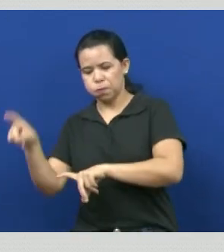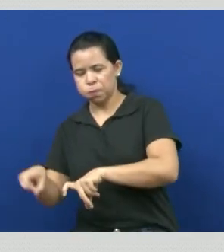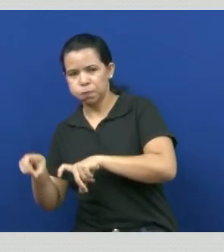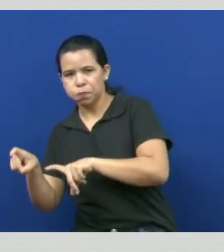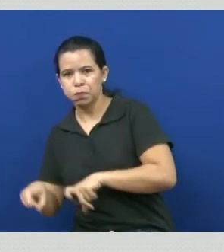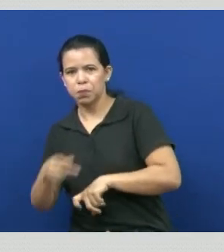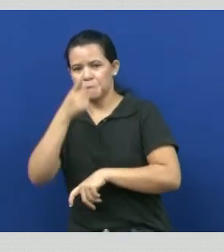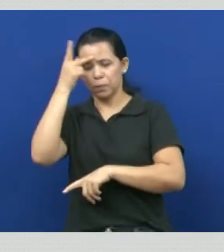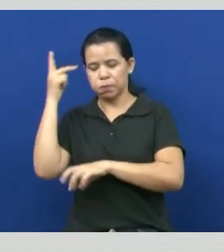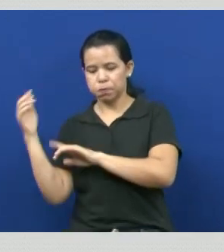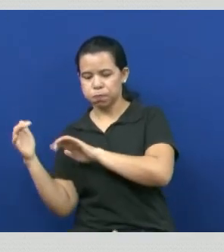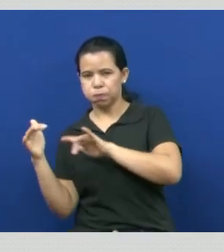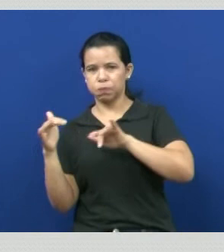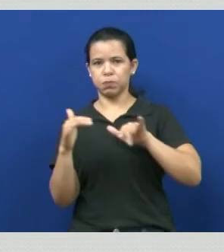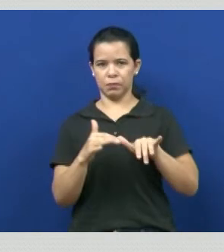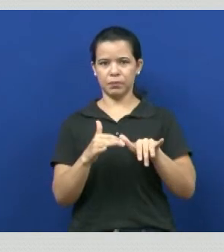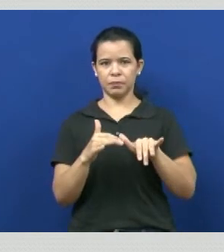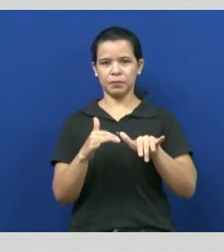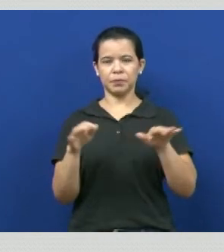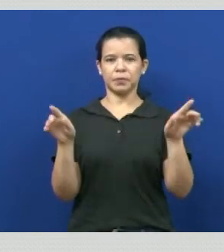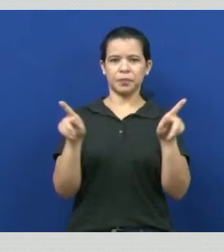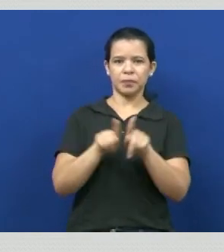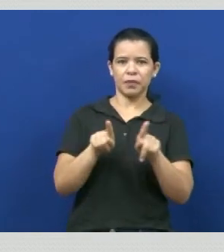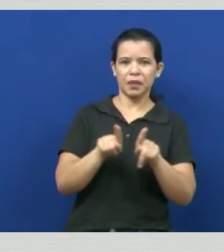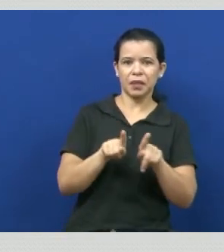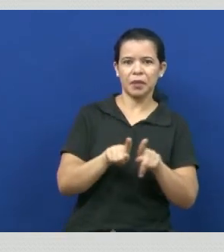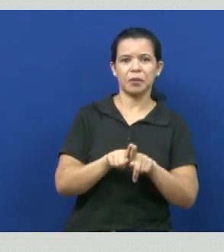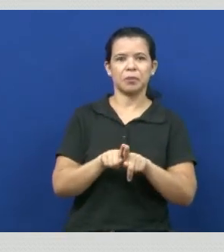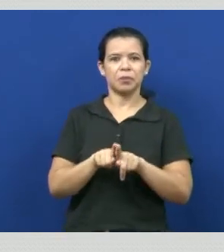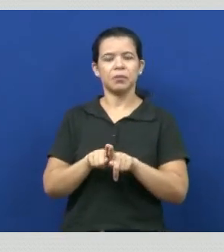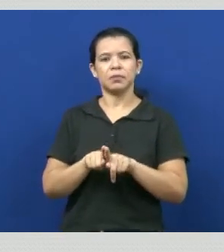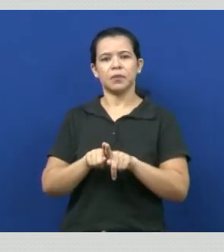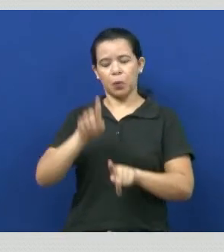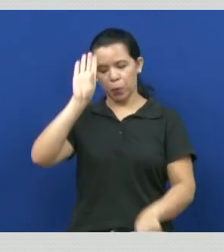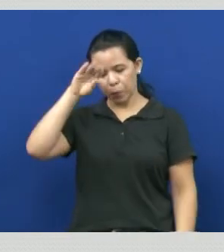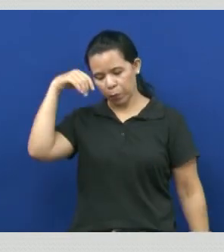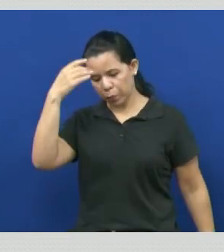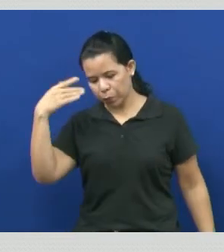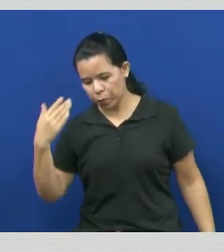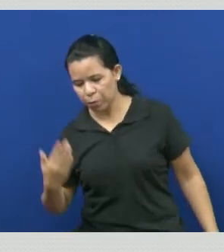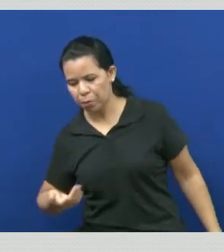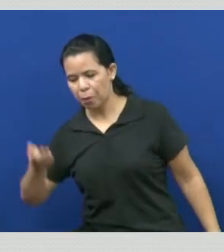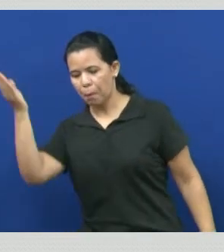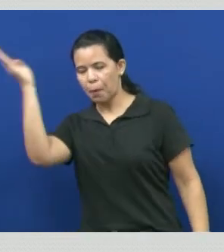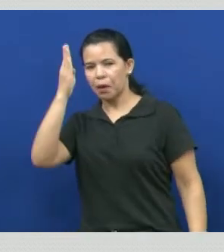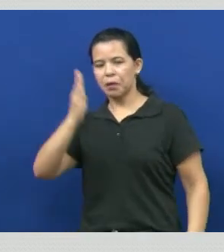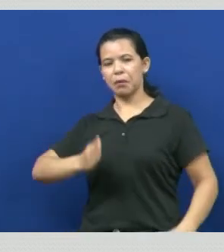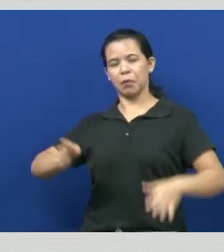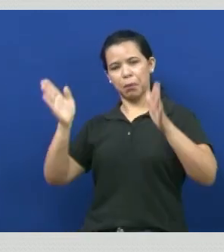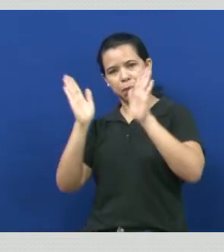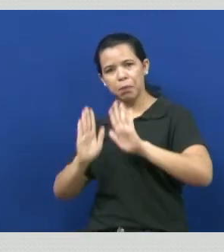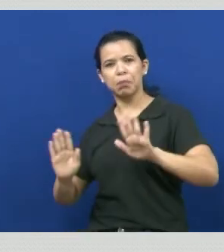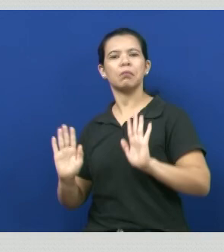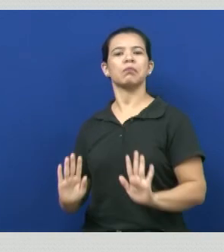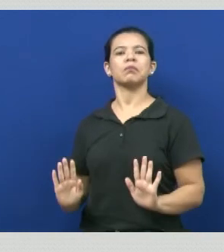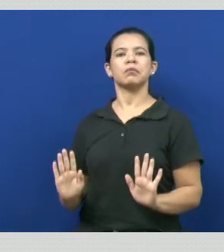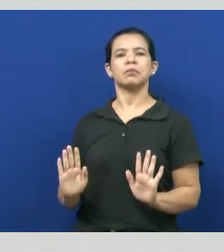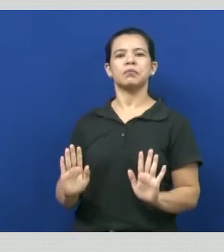a evocação ao nacionalismo e ao regionalismo por meio do espírito de renovação artística,